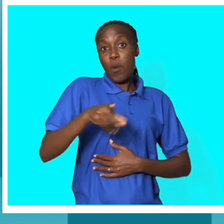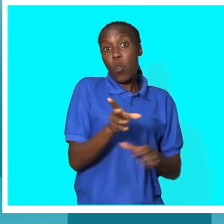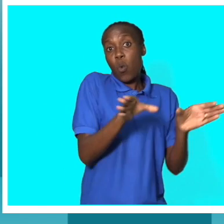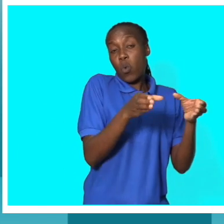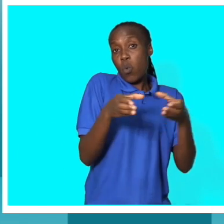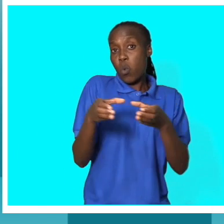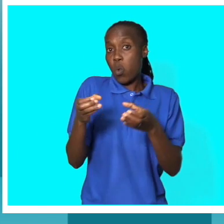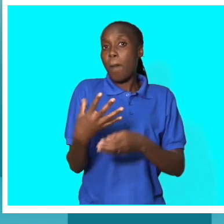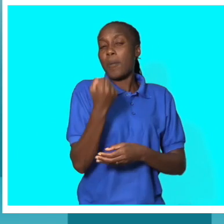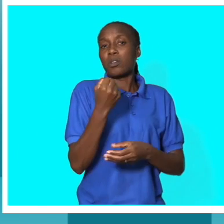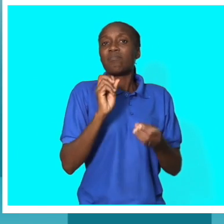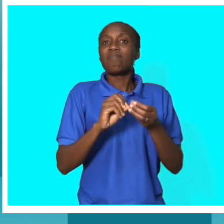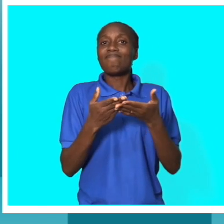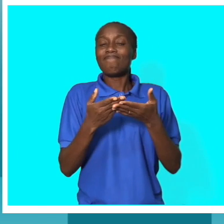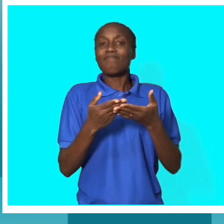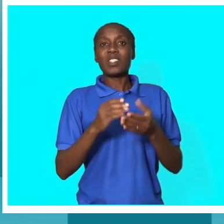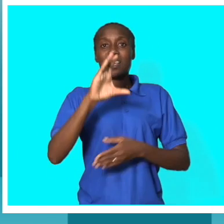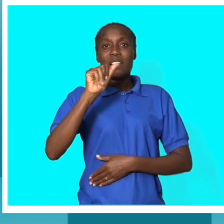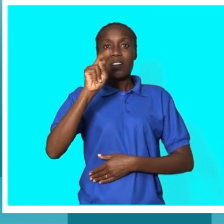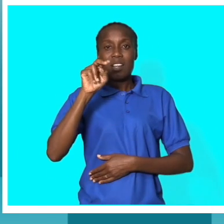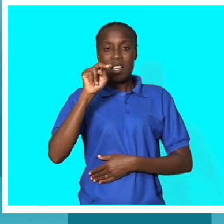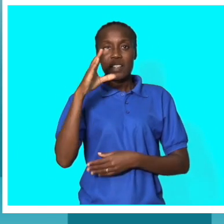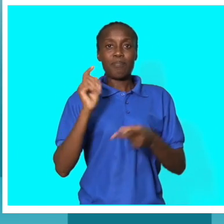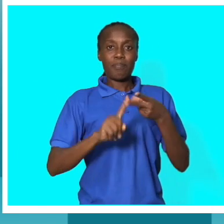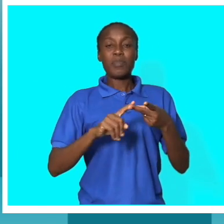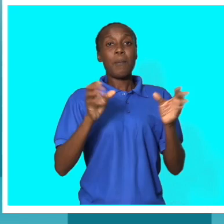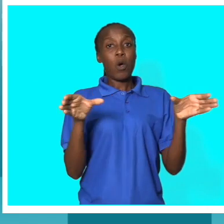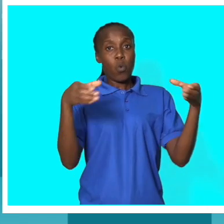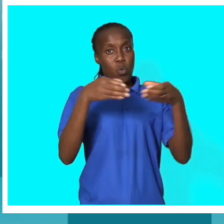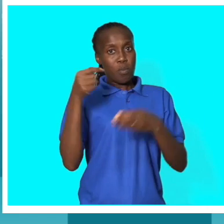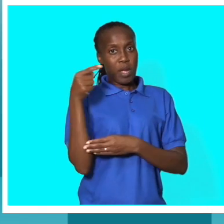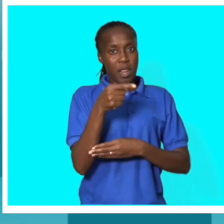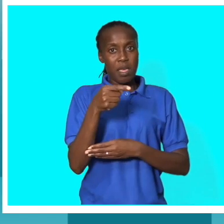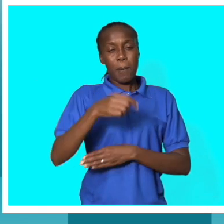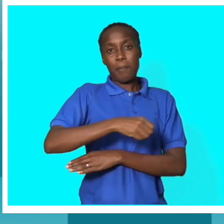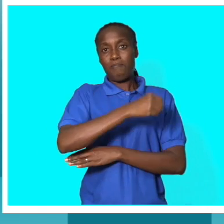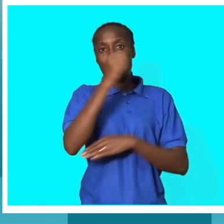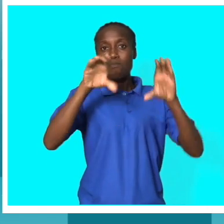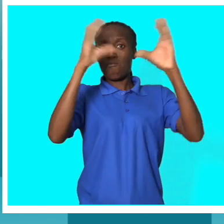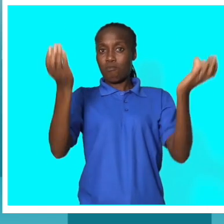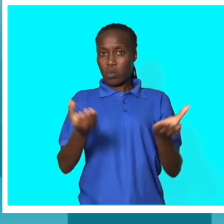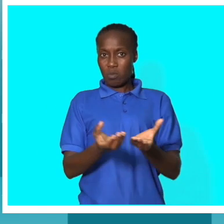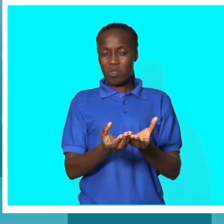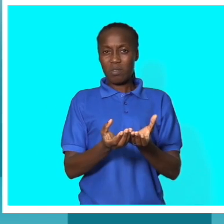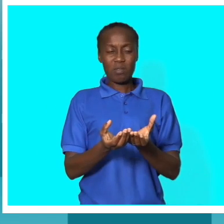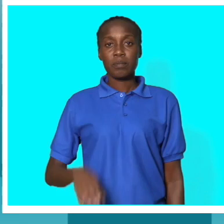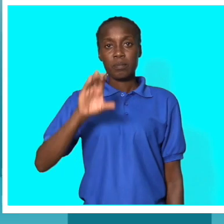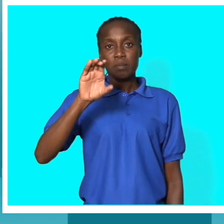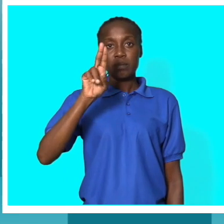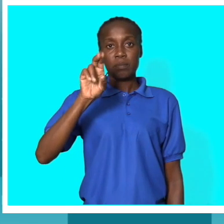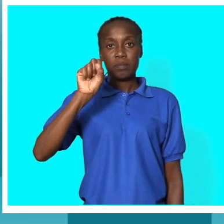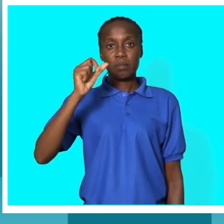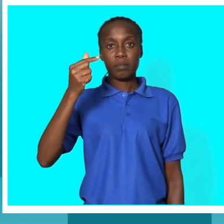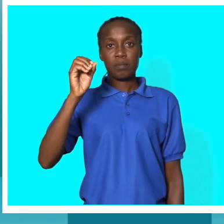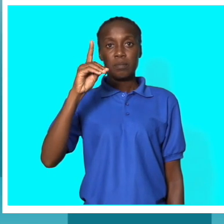fortes nas outras campanhas, quer para o Cano, quer para o Campeonato do Mundo. Mas, na minha opinião, não é desta que Moçambique vai chegar ao Campeonato do Mundo. O